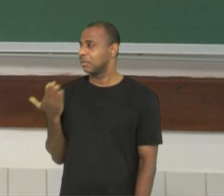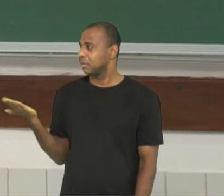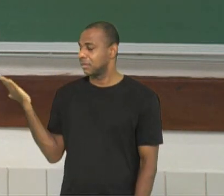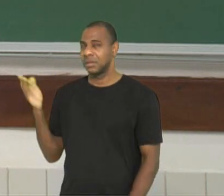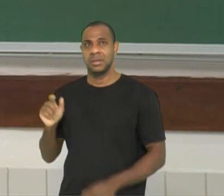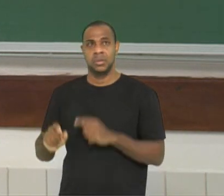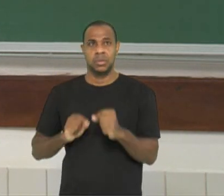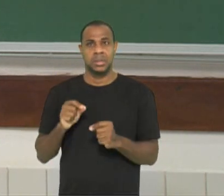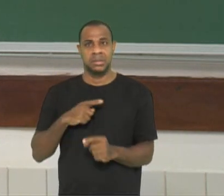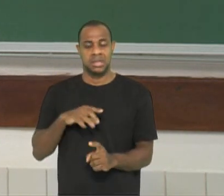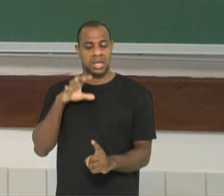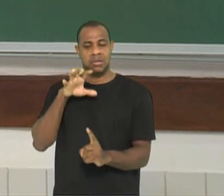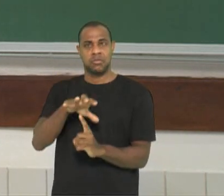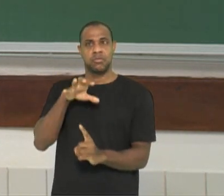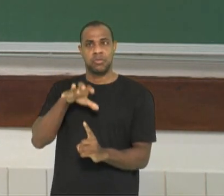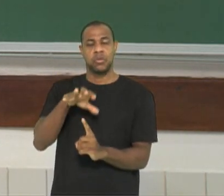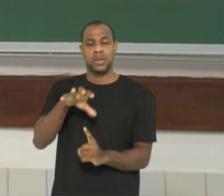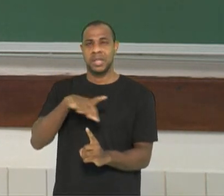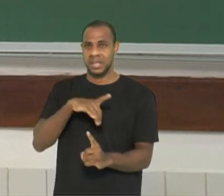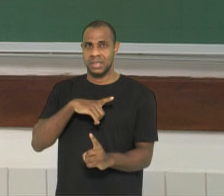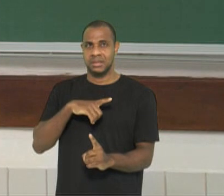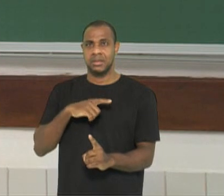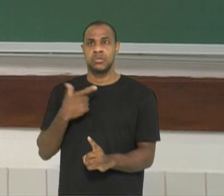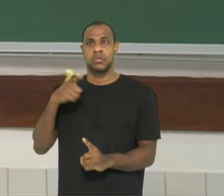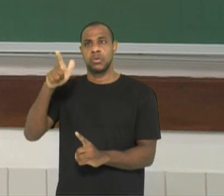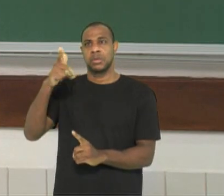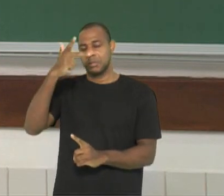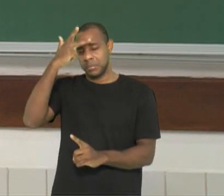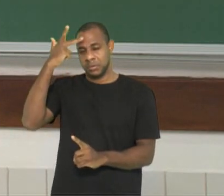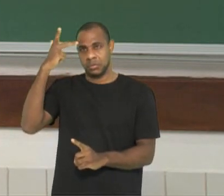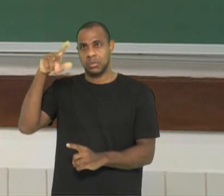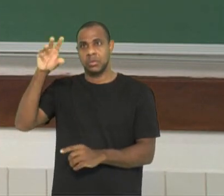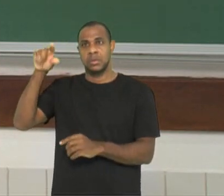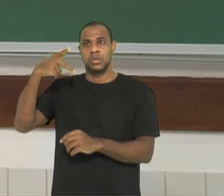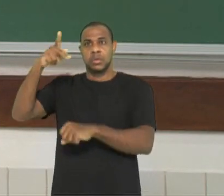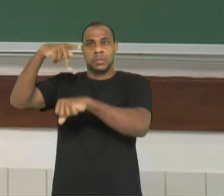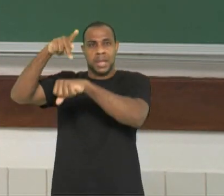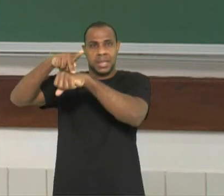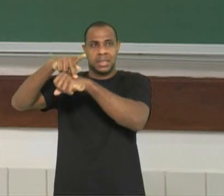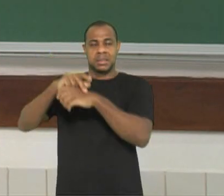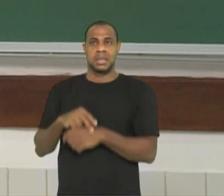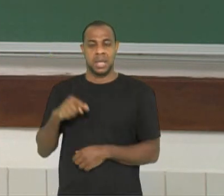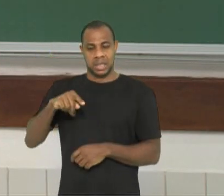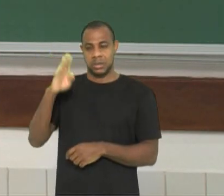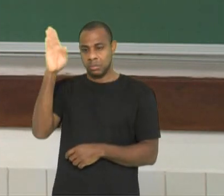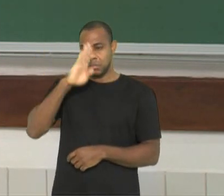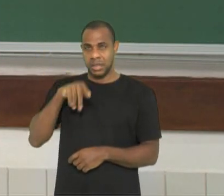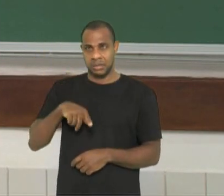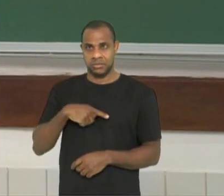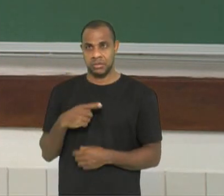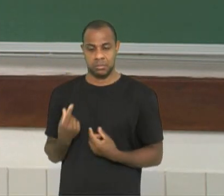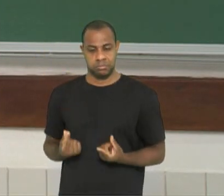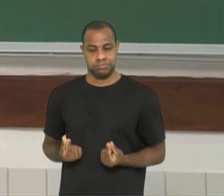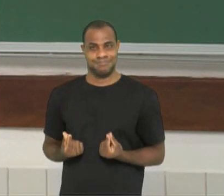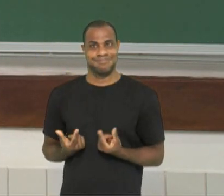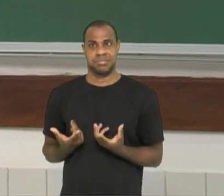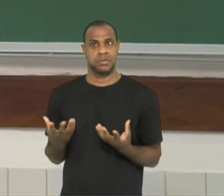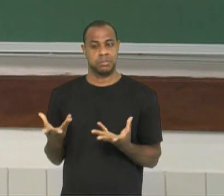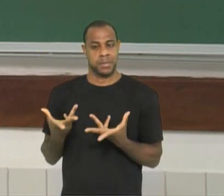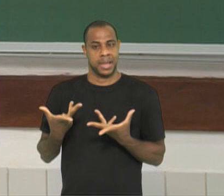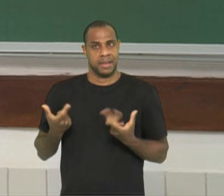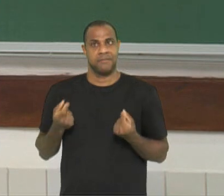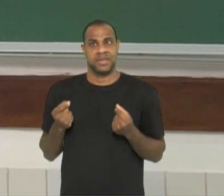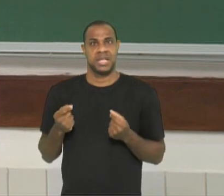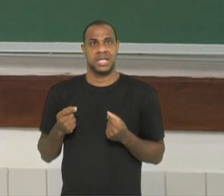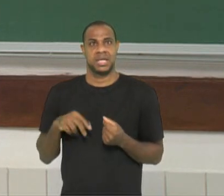do estrangeiro, existia uma transformação do estrangeiro e o Brasil, que tinha essa riqueza cultural que nós temos hoje, já existia